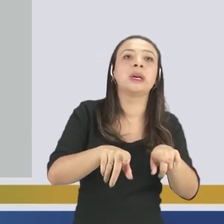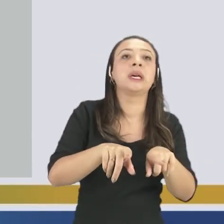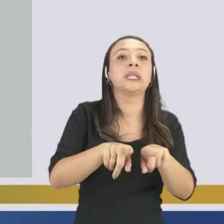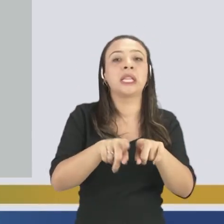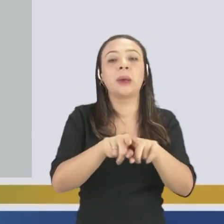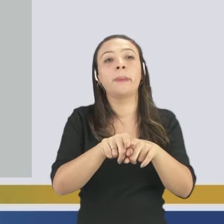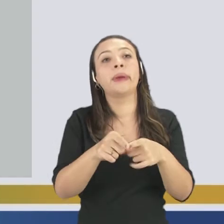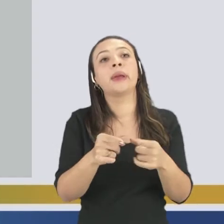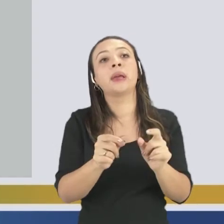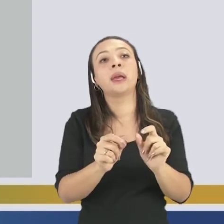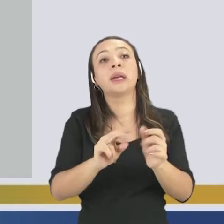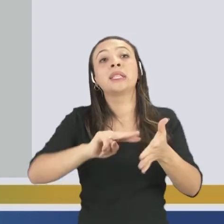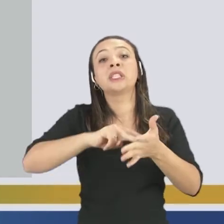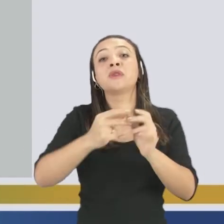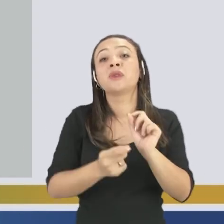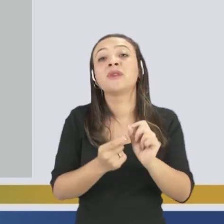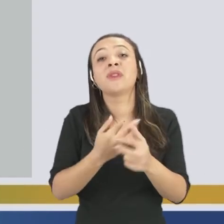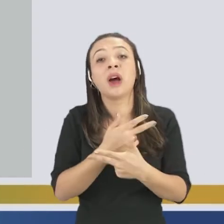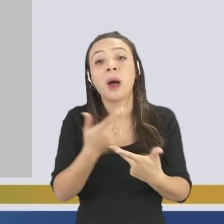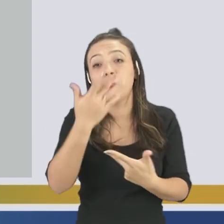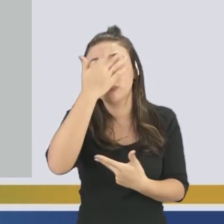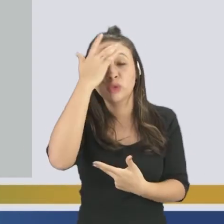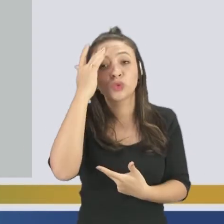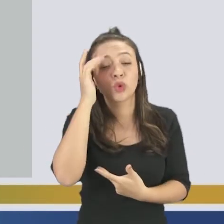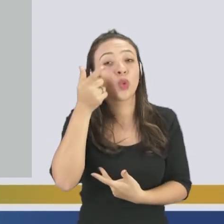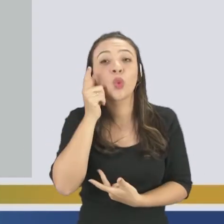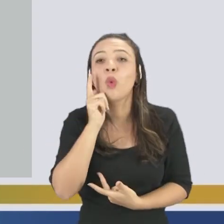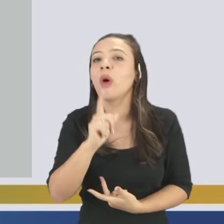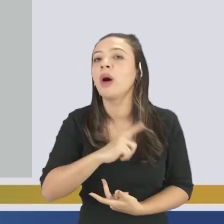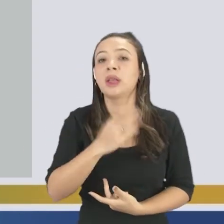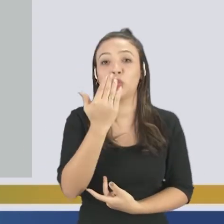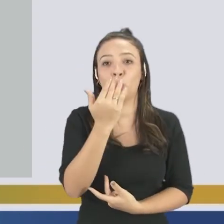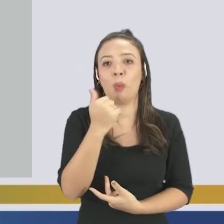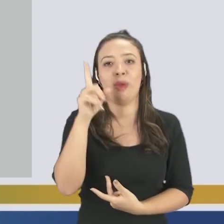obter refeições adequadas diariamente.